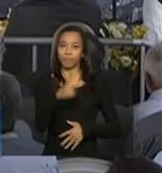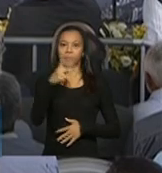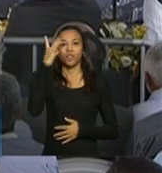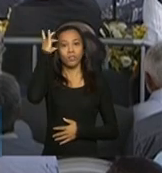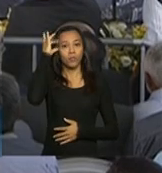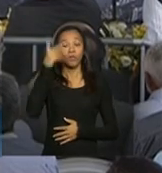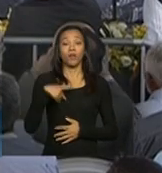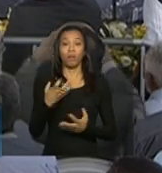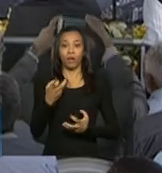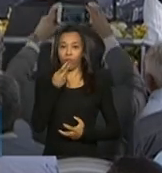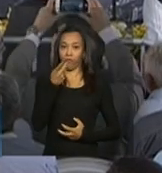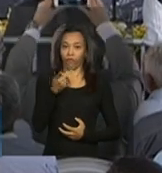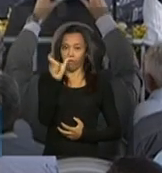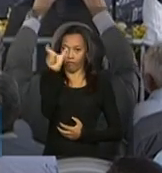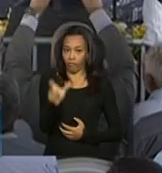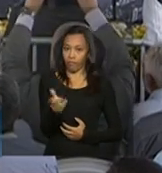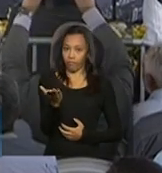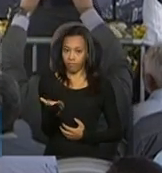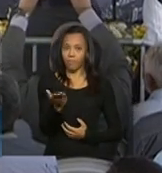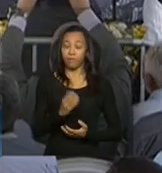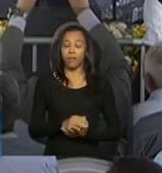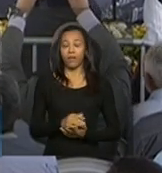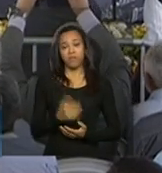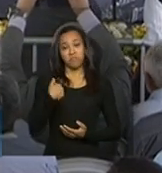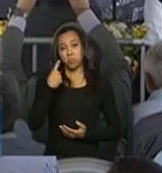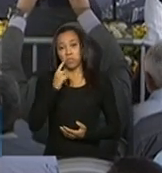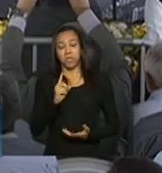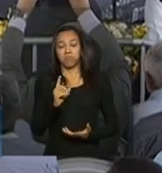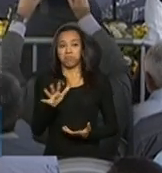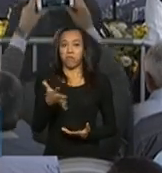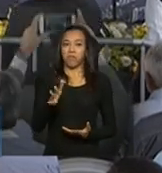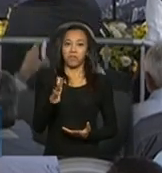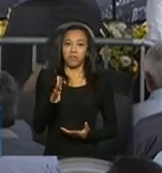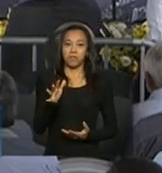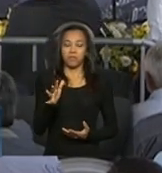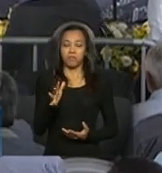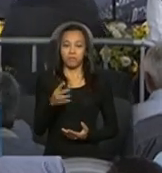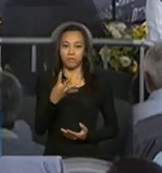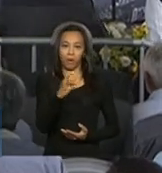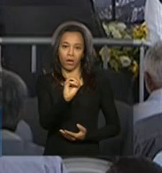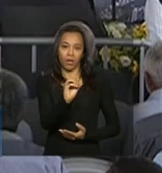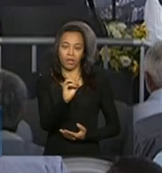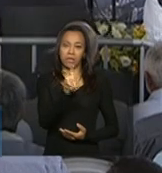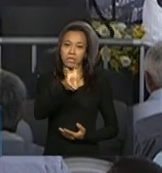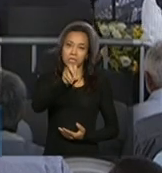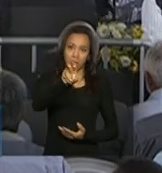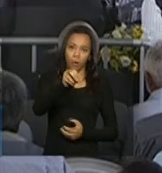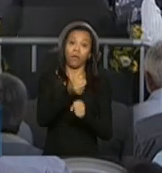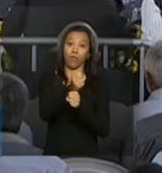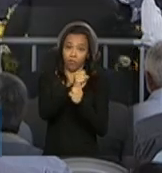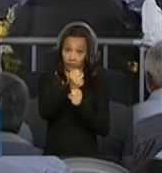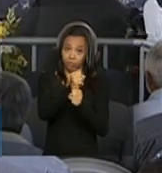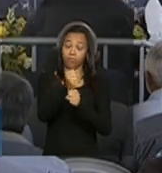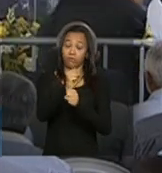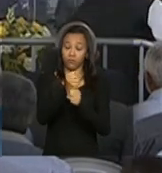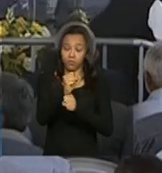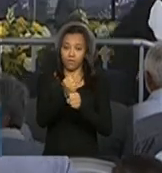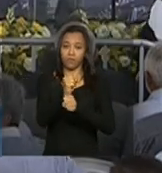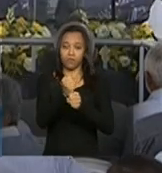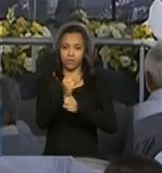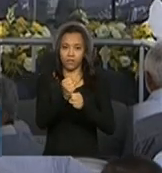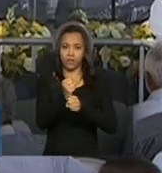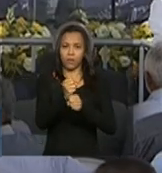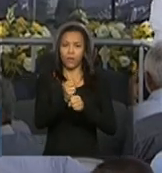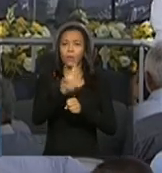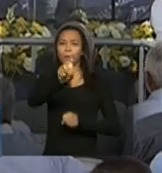dizer, presidenta, que, não sei, talvez nos últimos 40, 50 anos, os